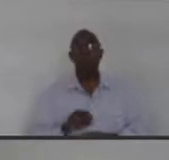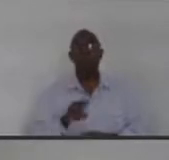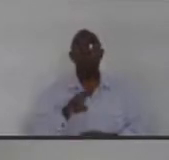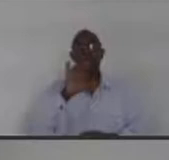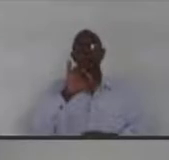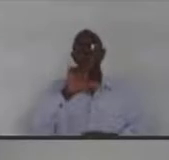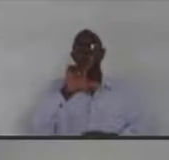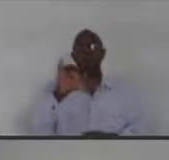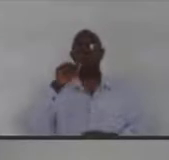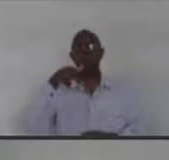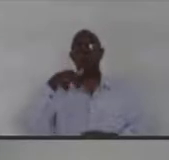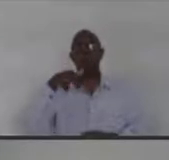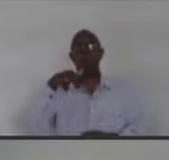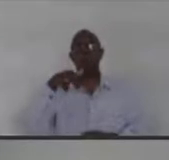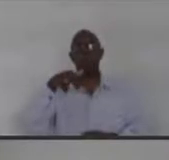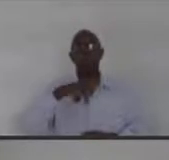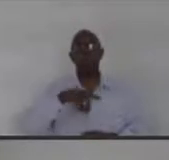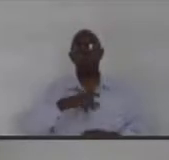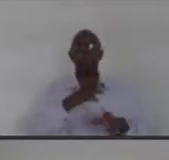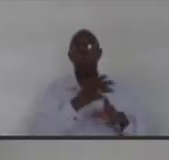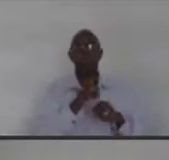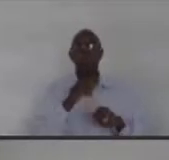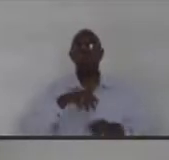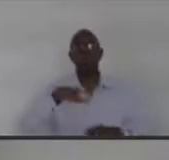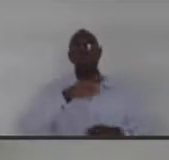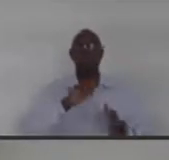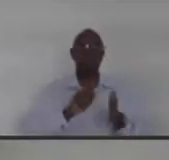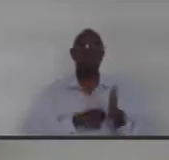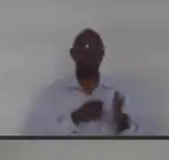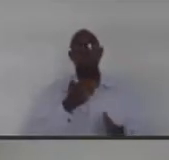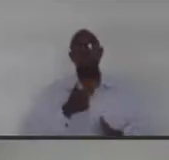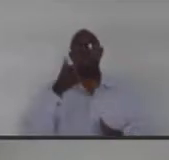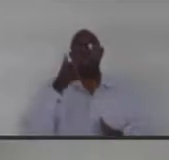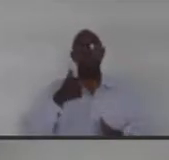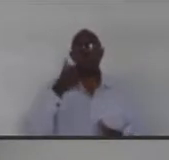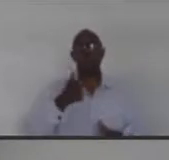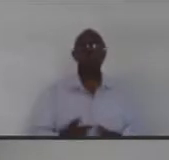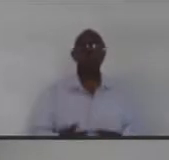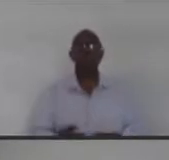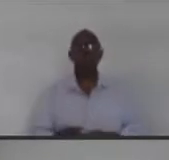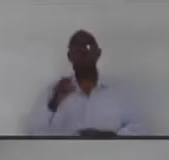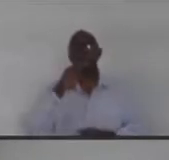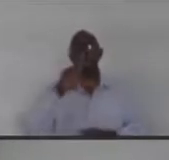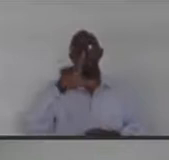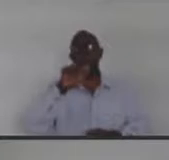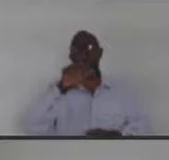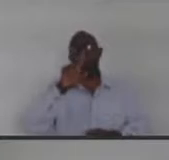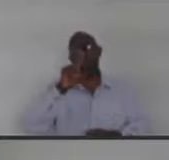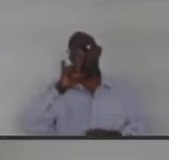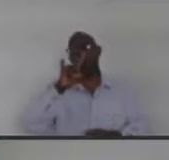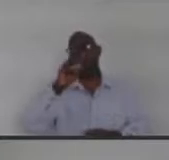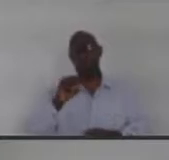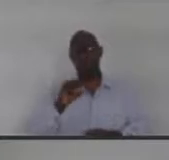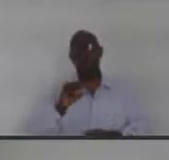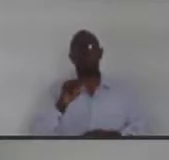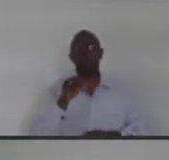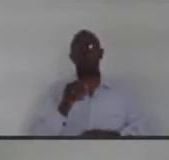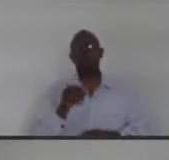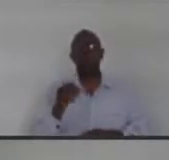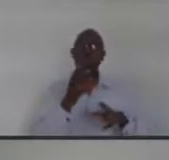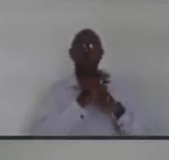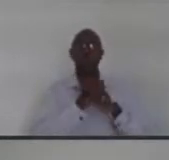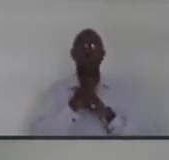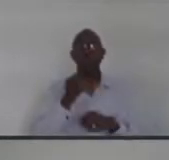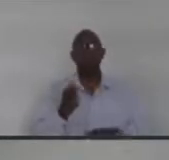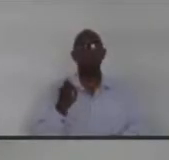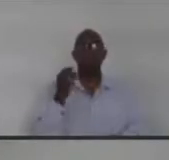Souza. 12 assinaturas é o número suficiente. Vereador Cláudio Mescan, 13 vereadores é um número suficiente